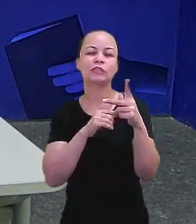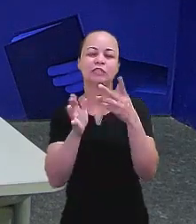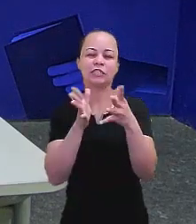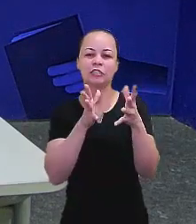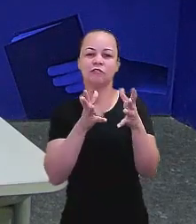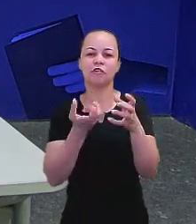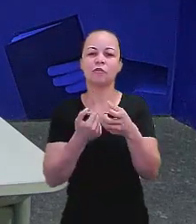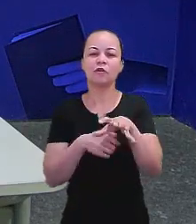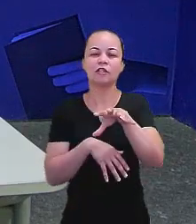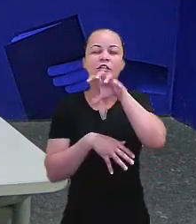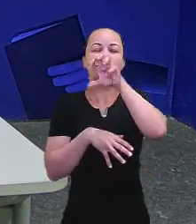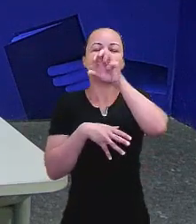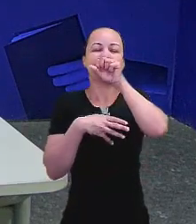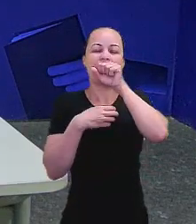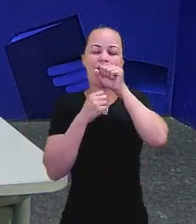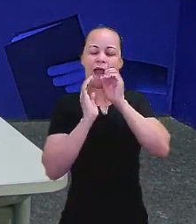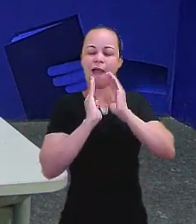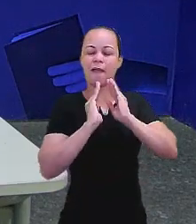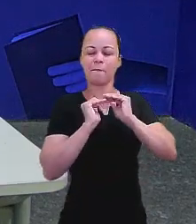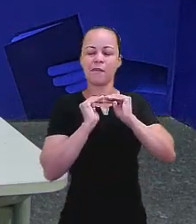fundo e pedir.